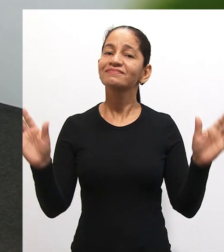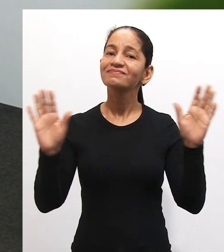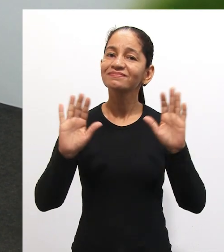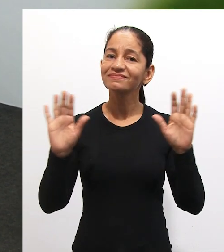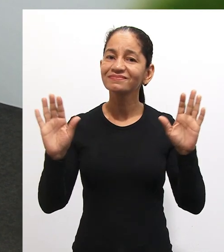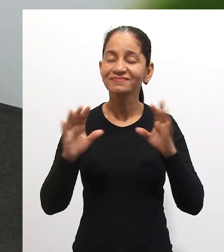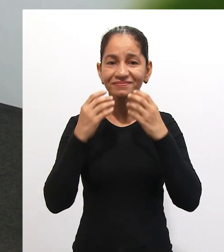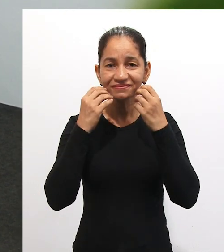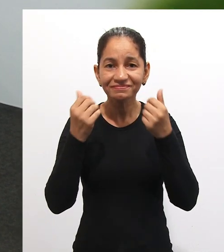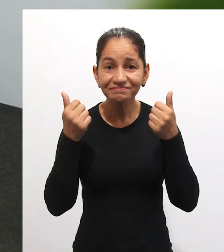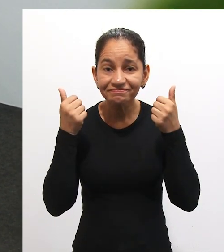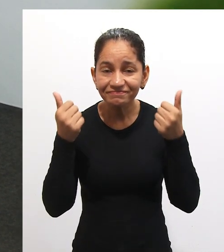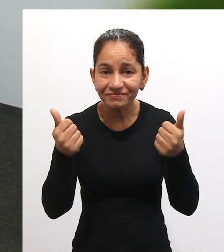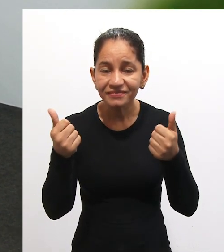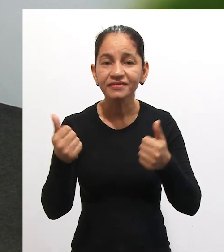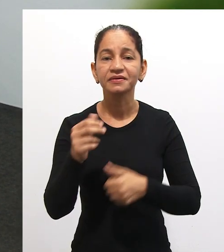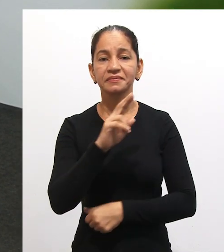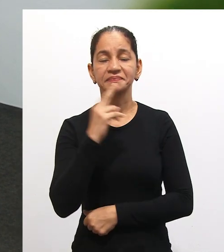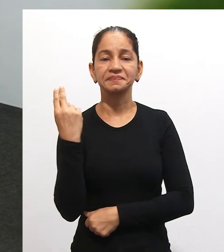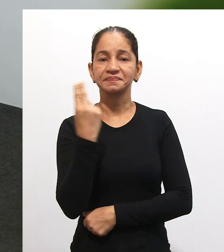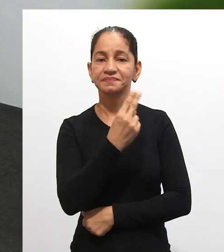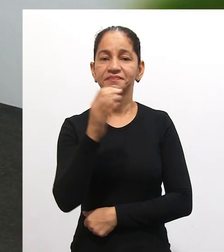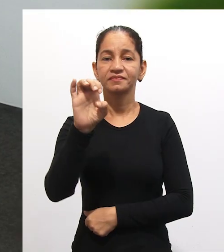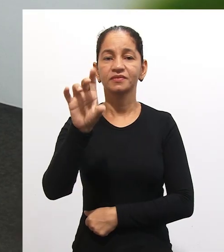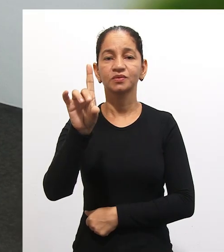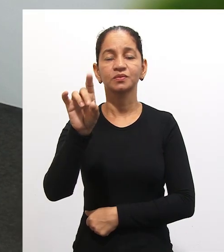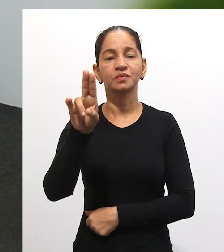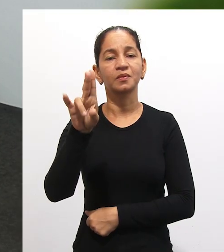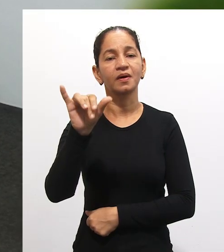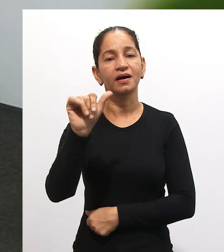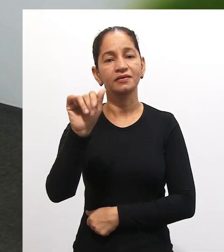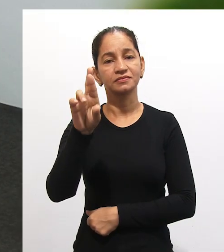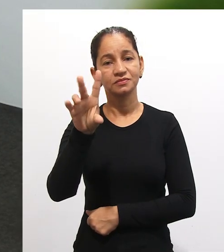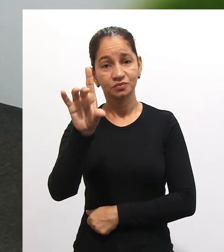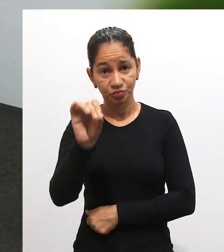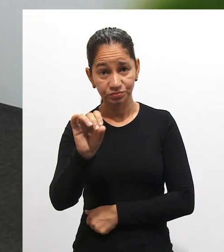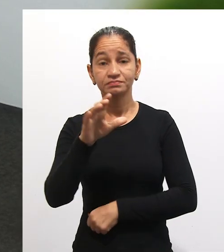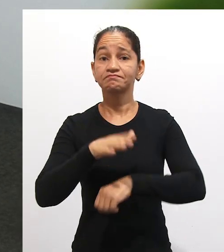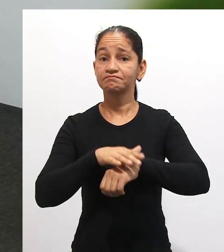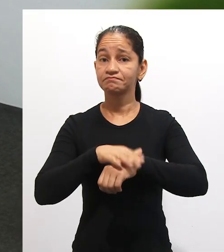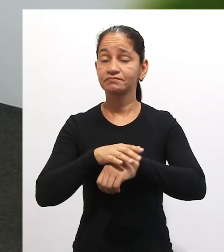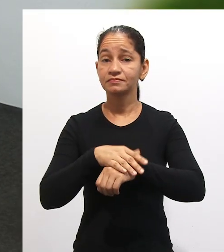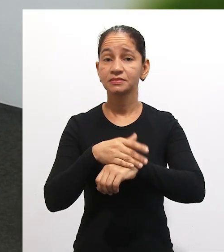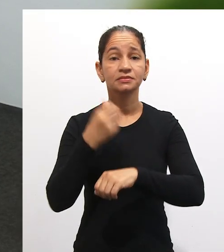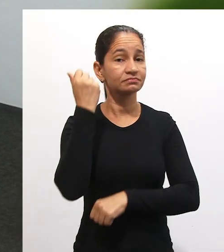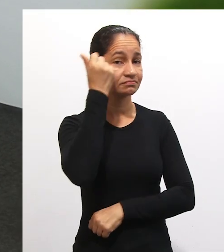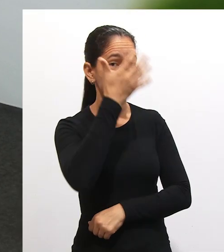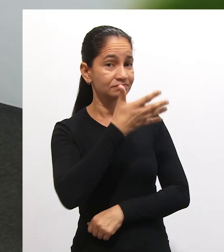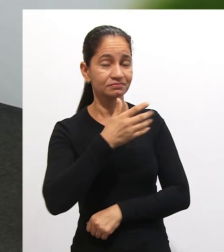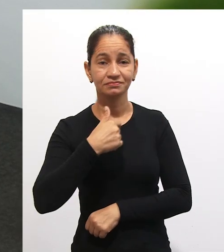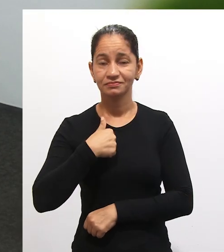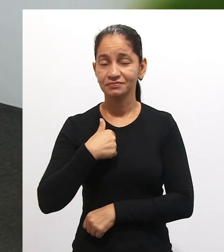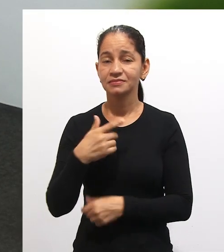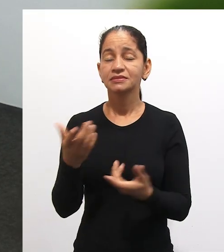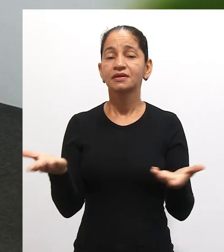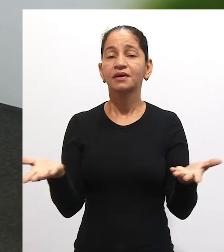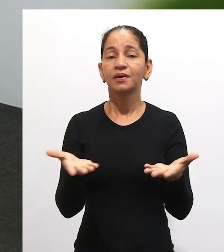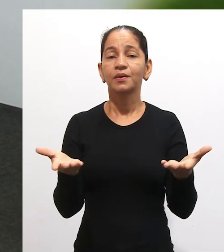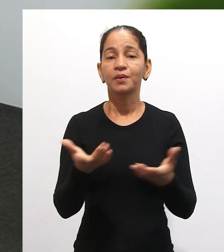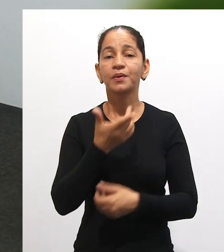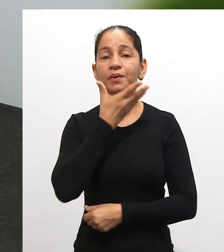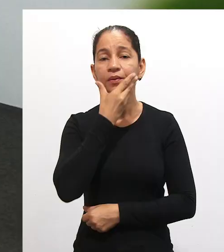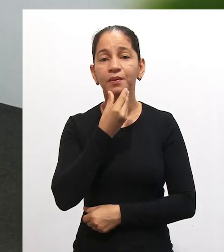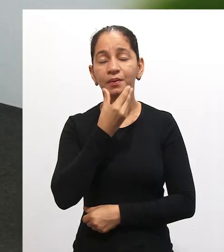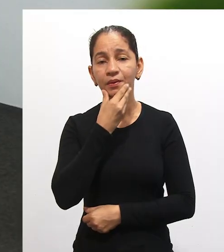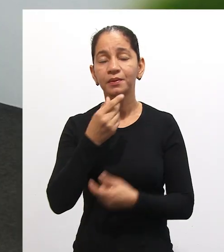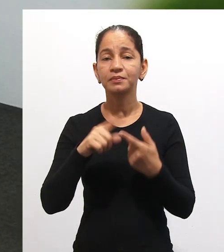Olá, tudo bem? Eu me chamo professor Eduardo e nesse momento nós vamos fazer minha audiodescrição. Eu sou um rapaz